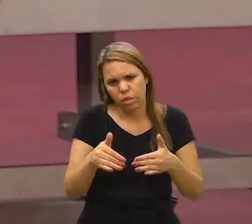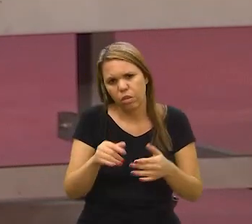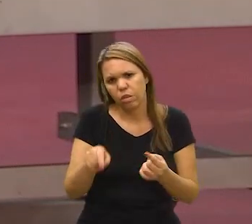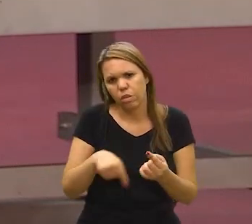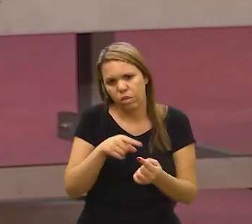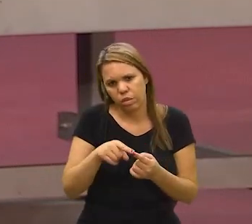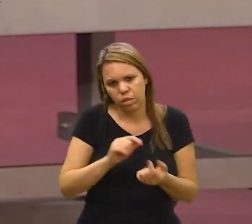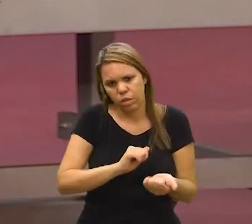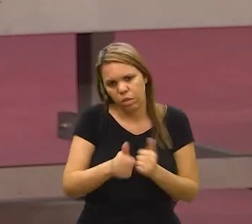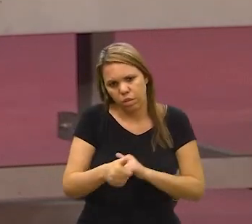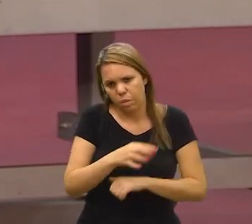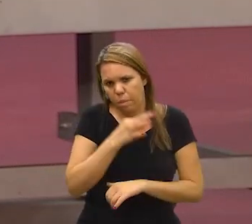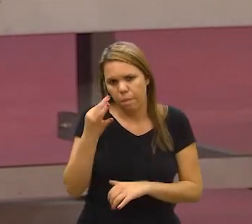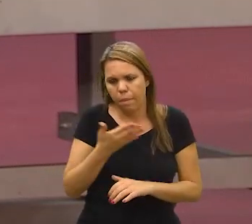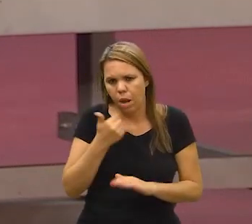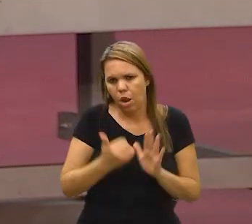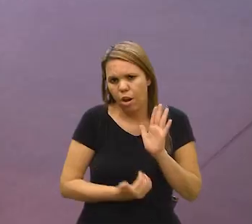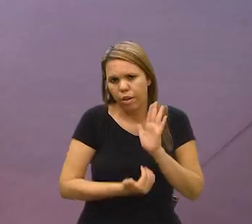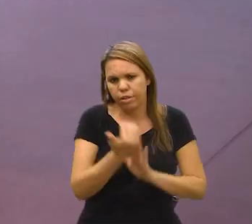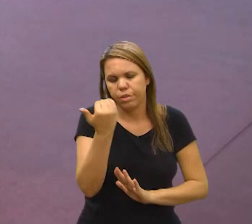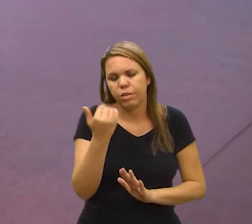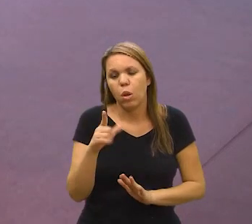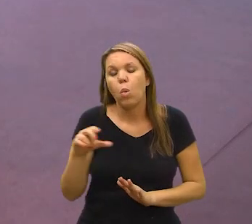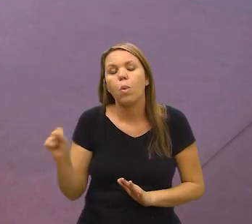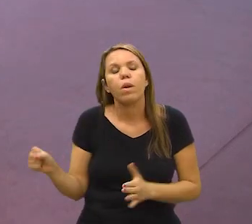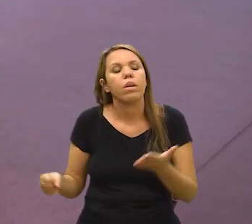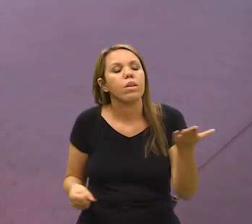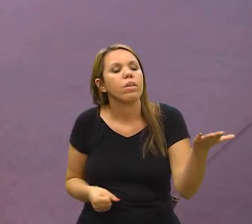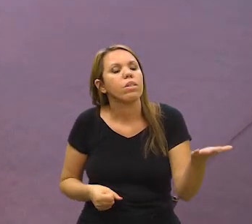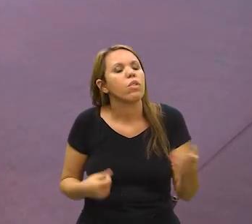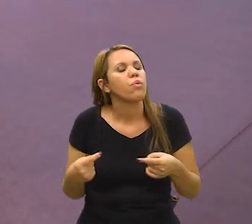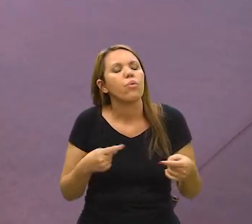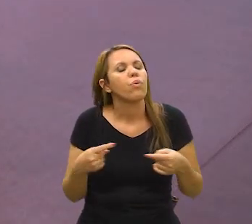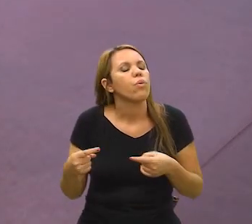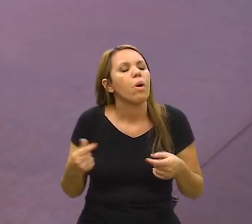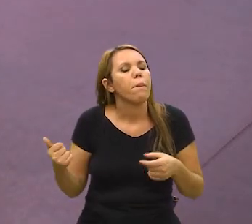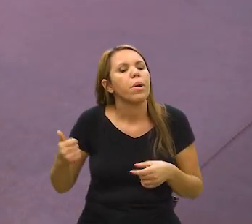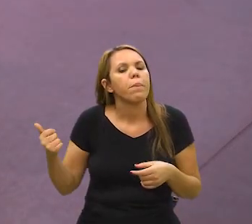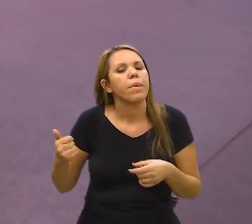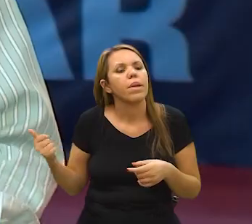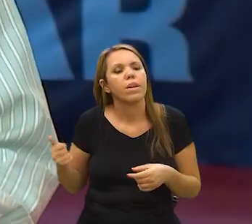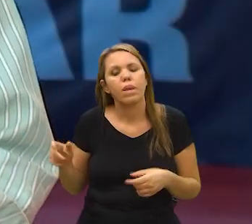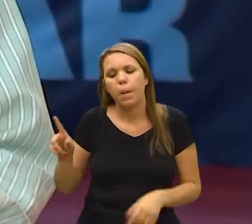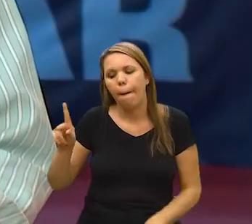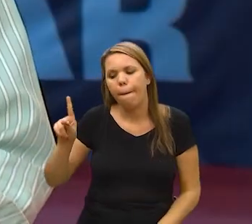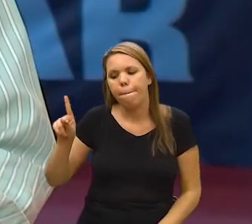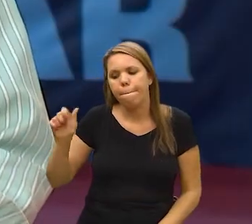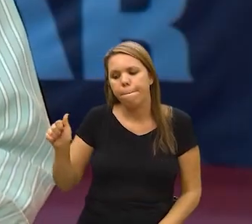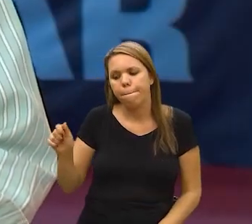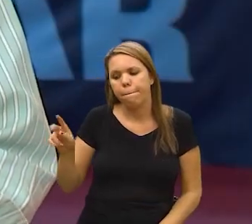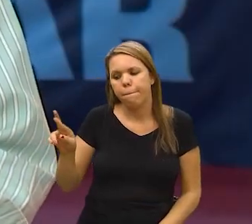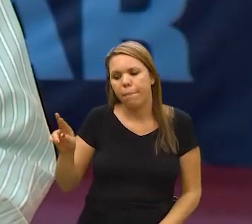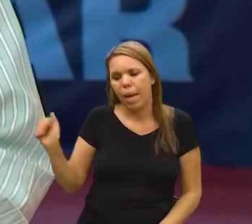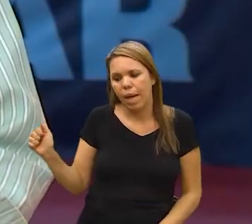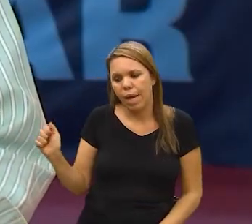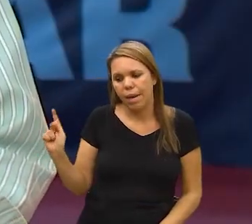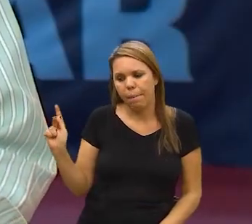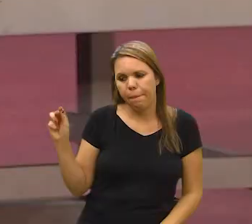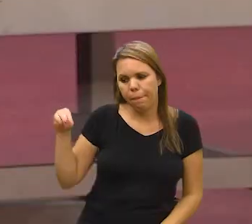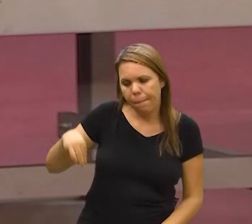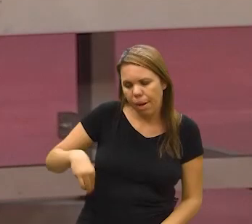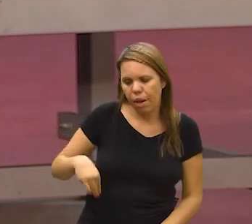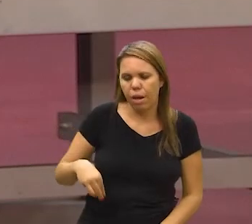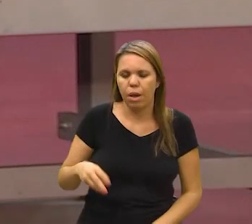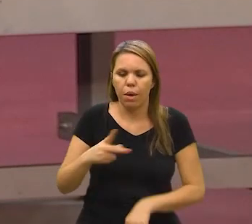especificações para o atleta poder render o máximo. Ô Luiz Felipe, e como foi disputar o seu primeiro Parapan, que foi em Toronto, no